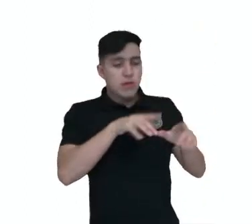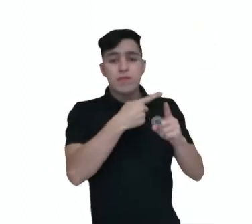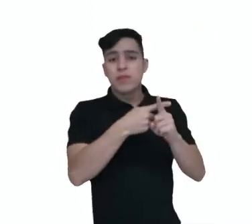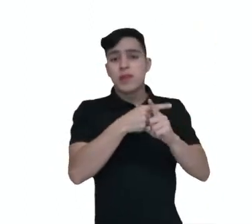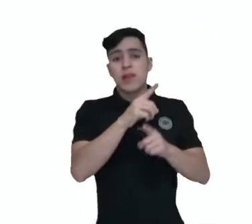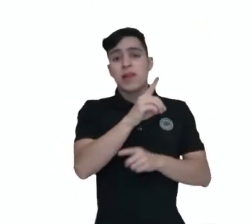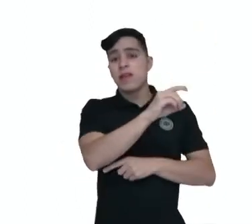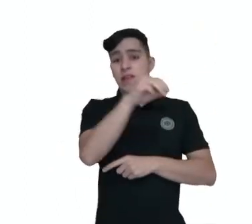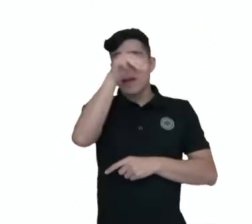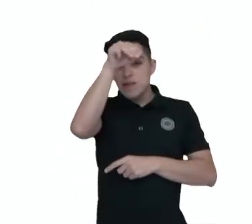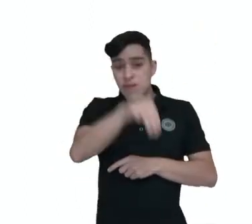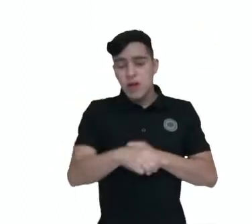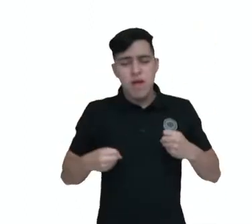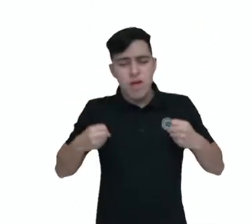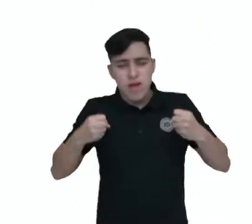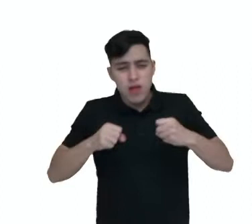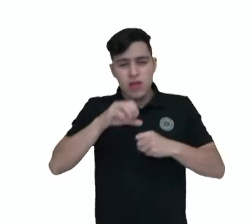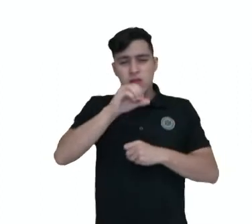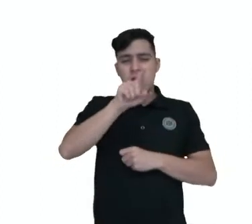em 9,58